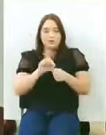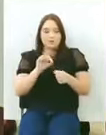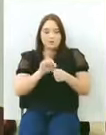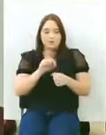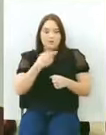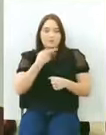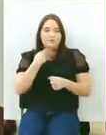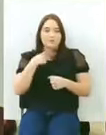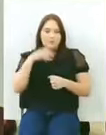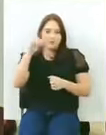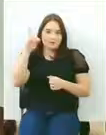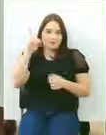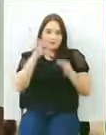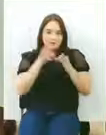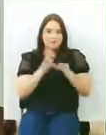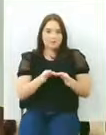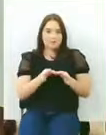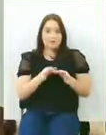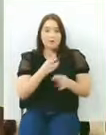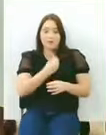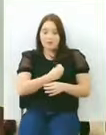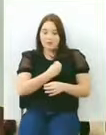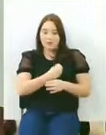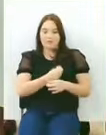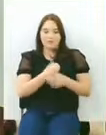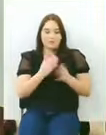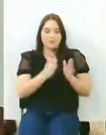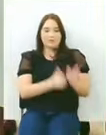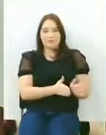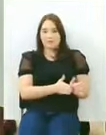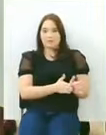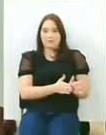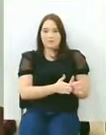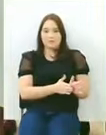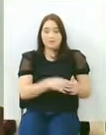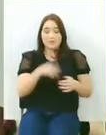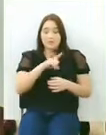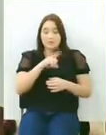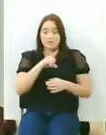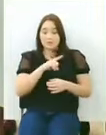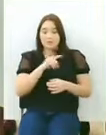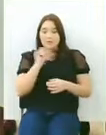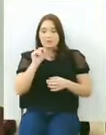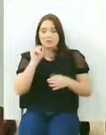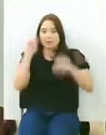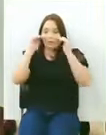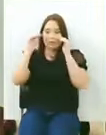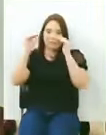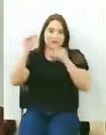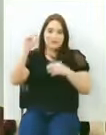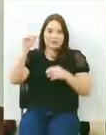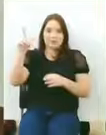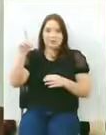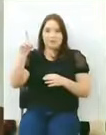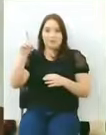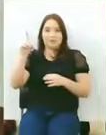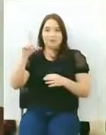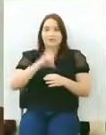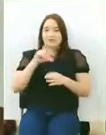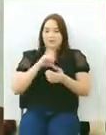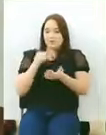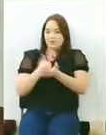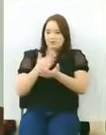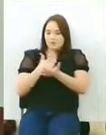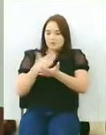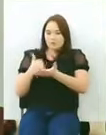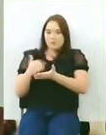que procuram fazer a vontade de Deus e que querem viver para a glória de Deus. Eleger presbíteros é obedecer a Deus e não